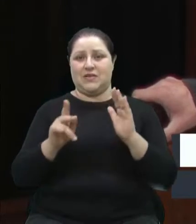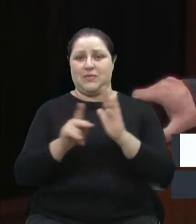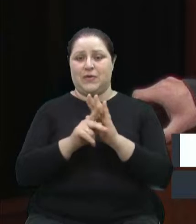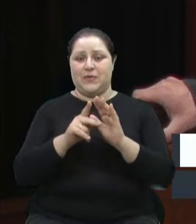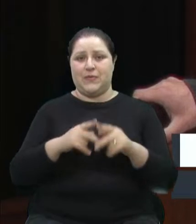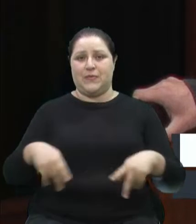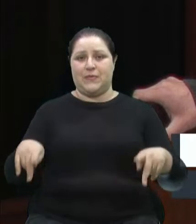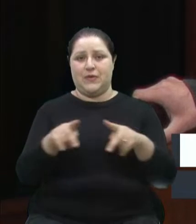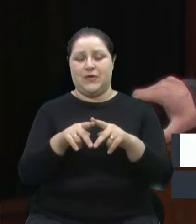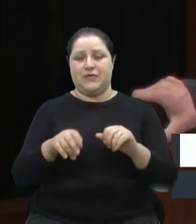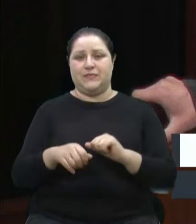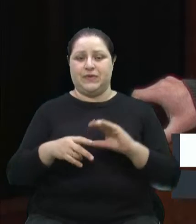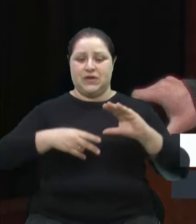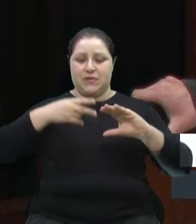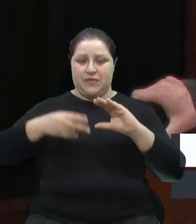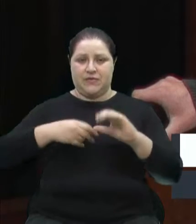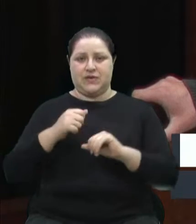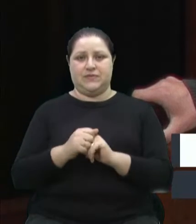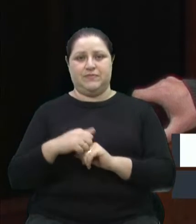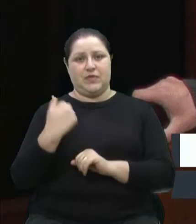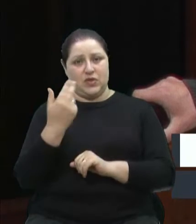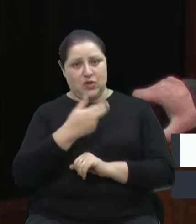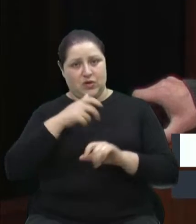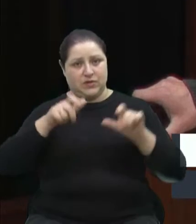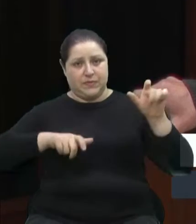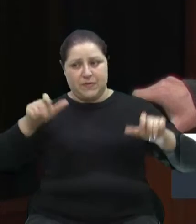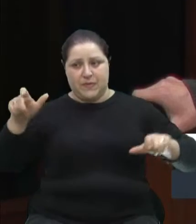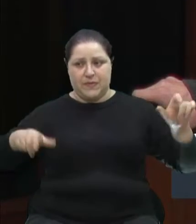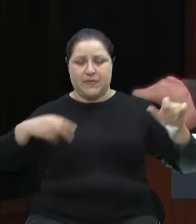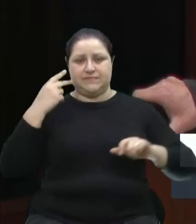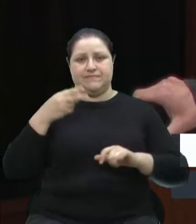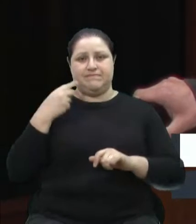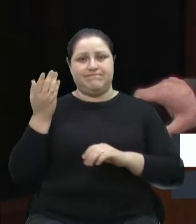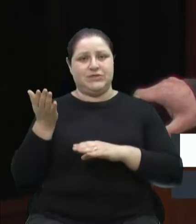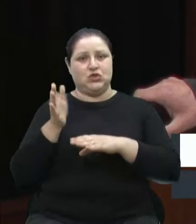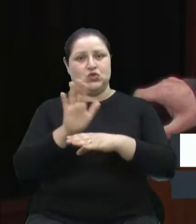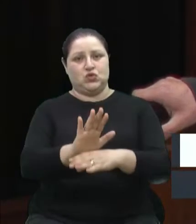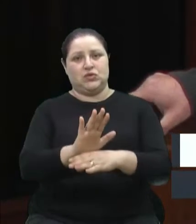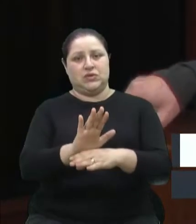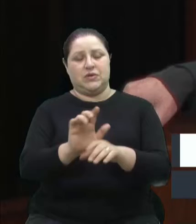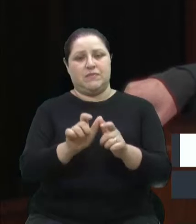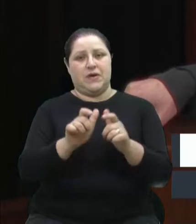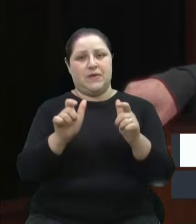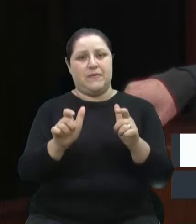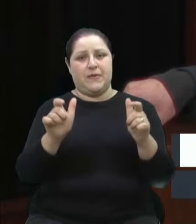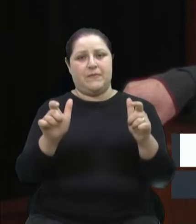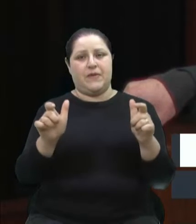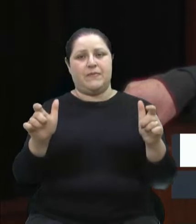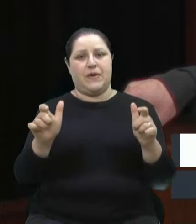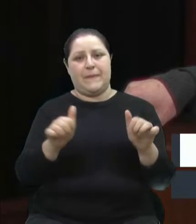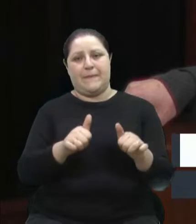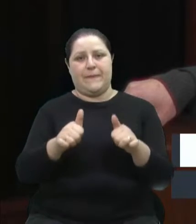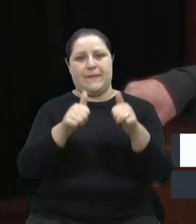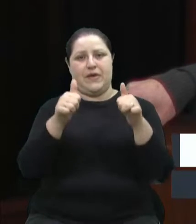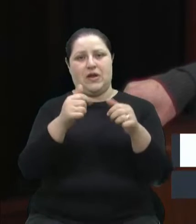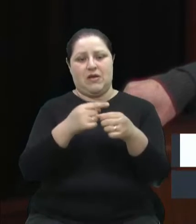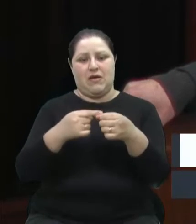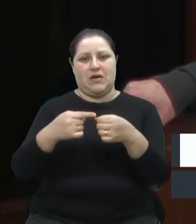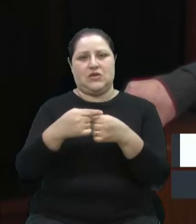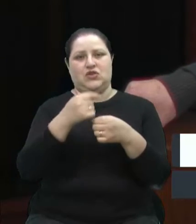Câmara de Vereadores, nós vereadores, estamos ajudando no crescimento de Caxias do Sul